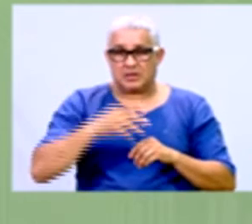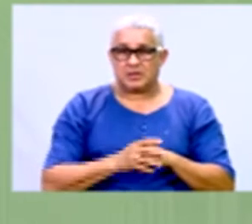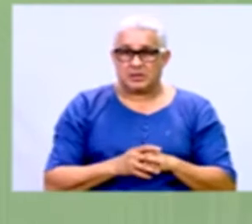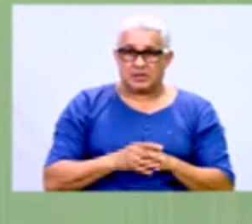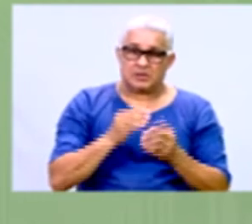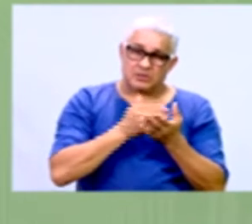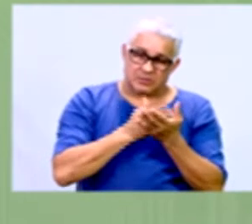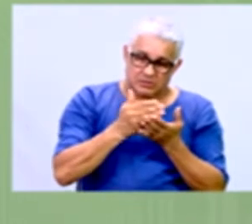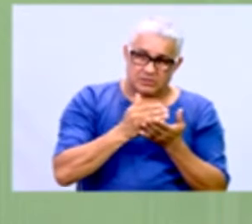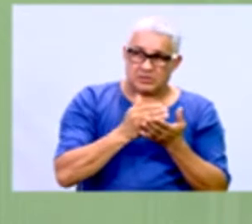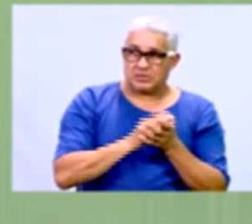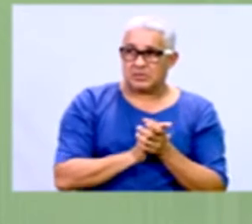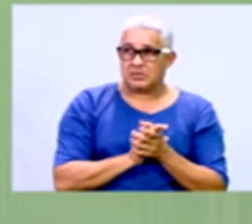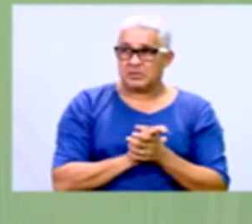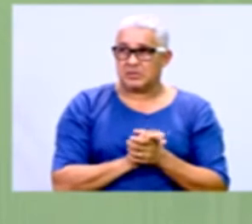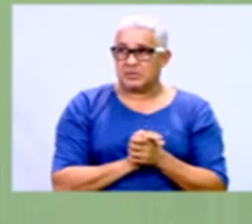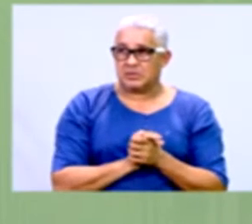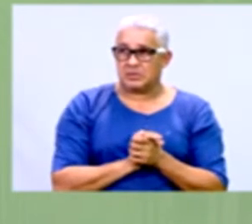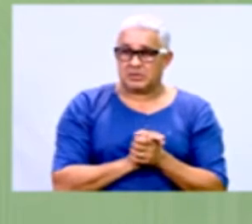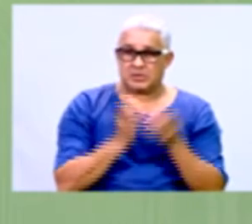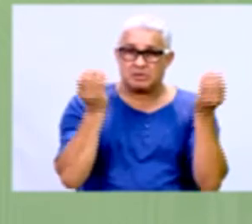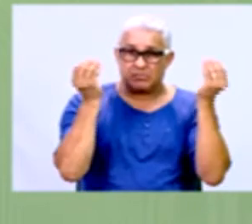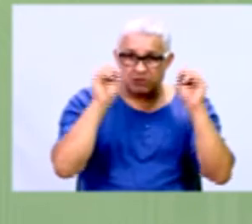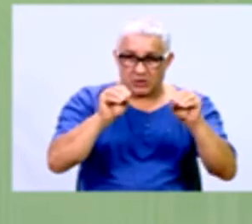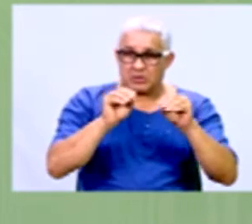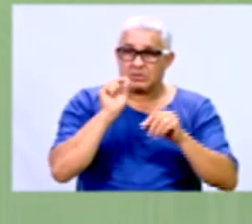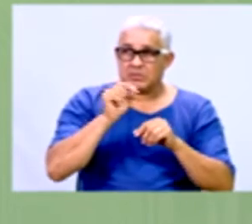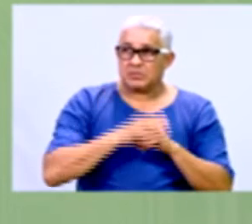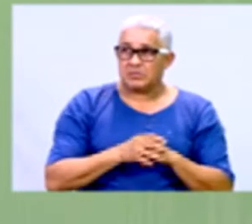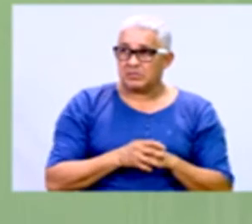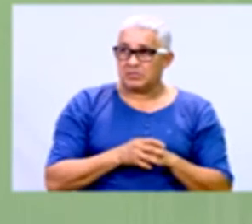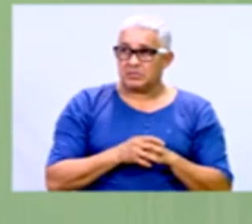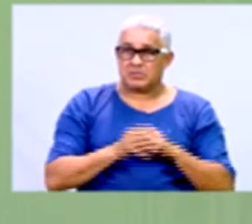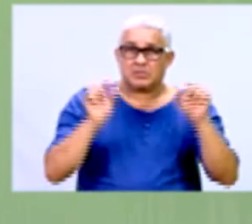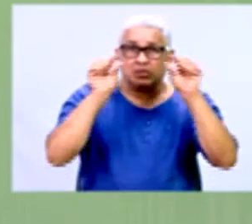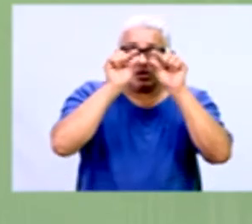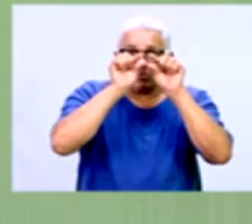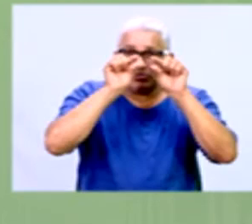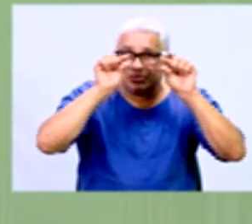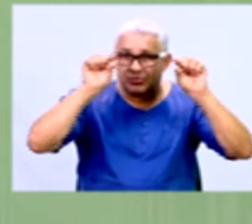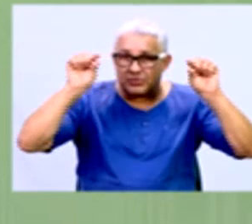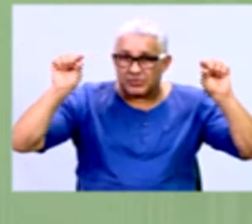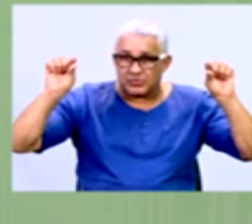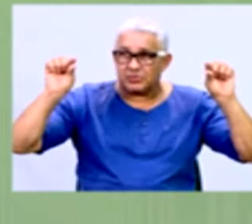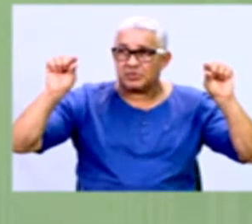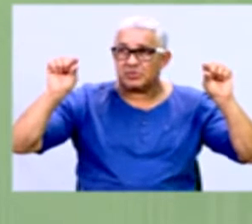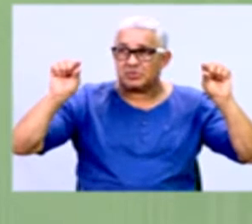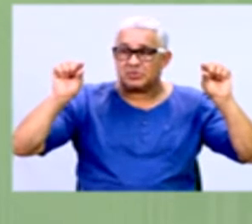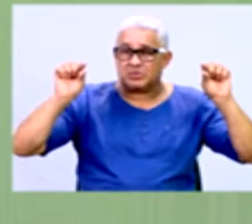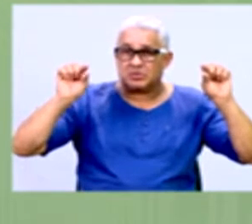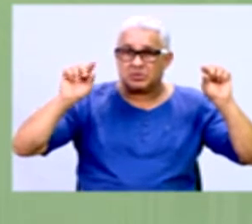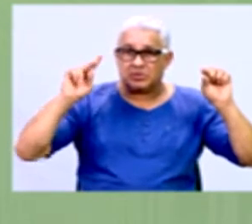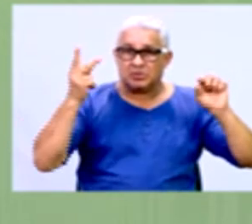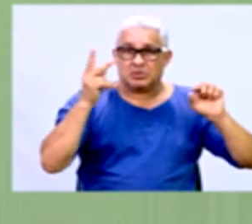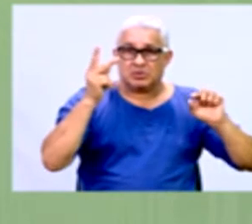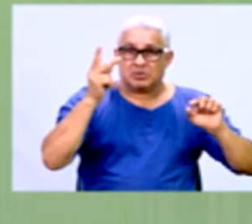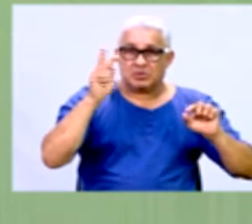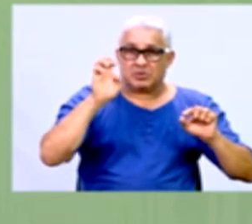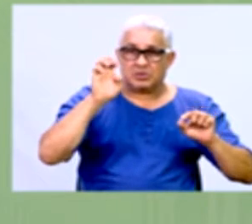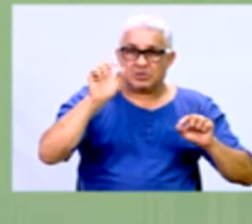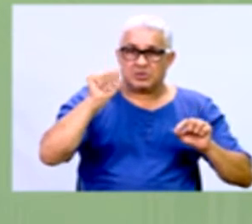No início e no final, certo? Declaramos um cabeçalho para a nossa aplicação, né? O header aí, né? Dizendo que a gente